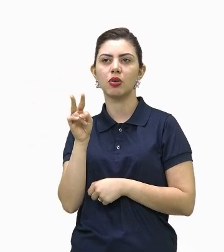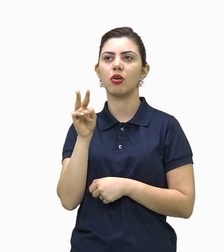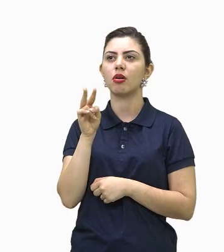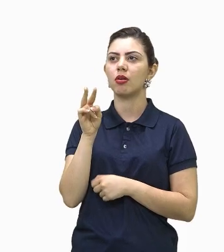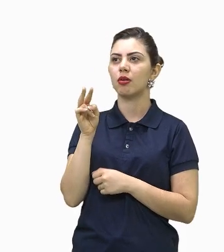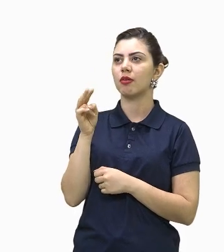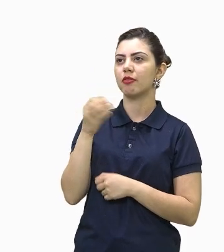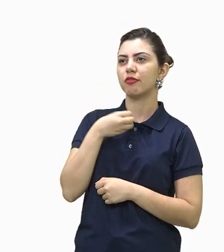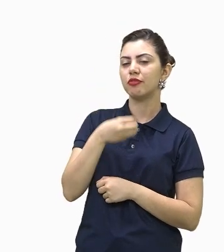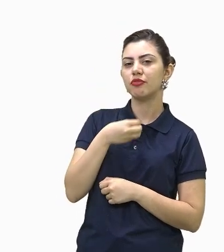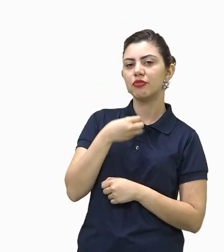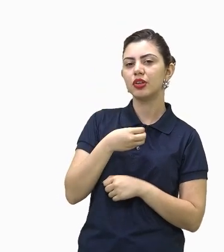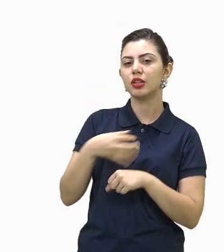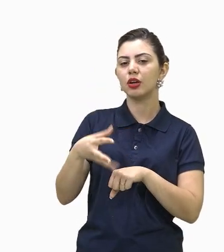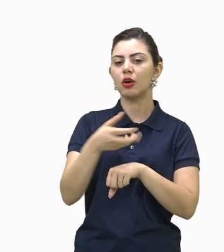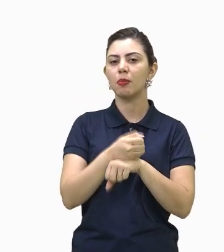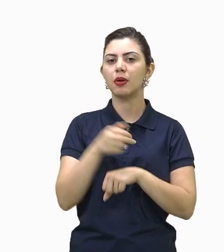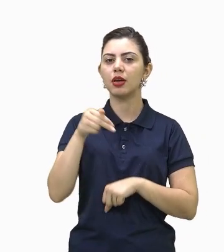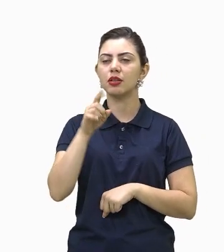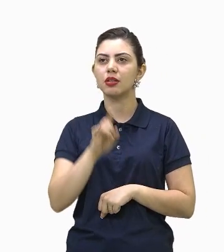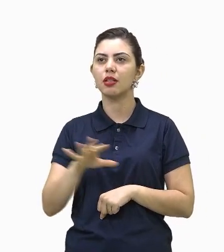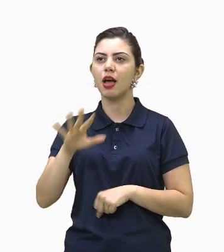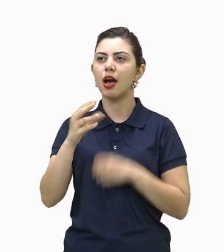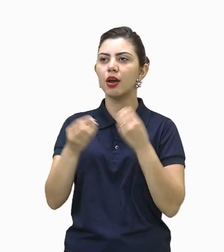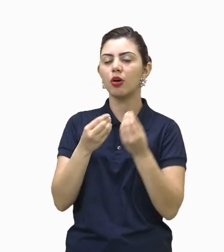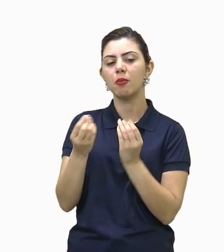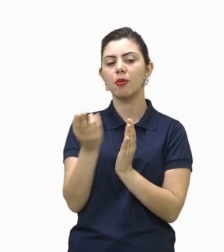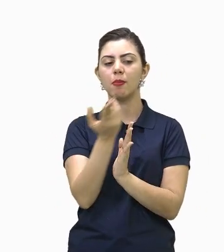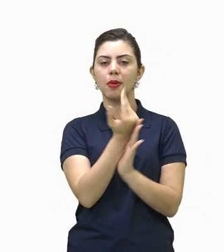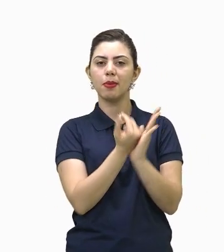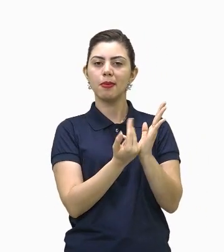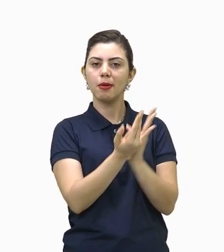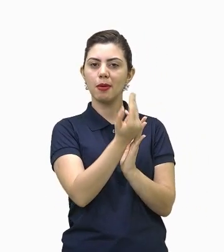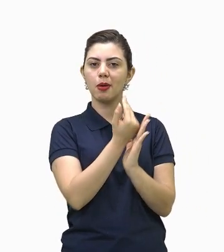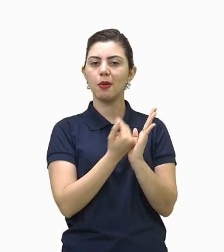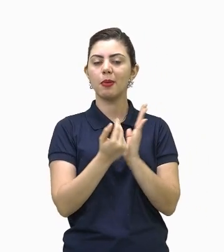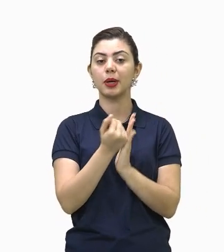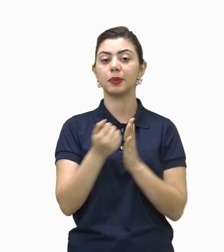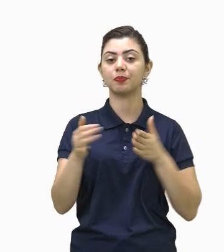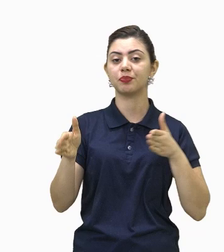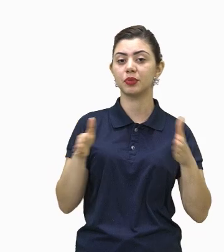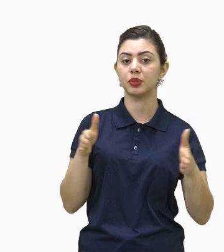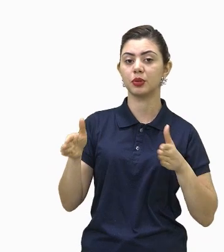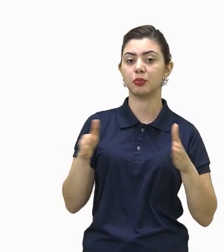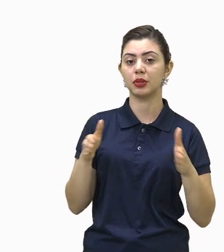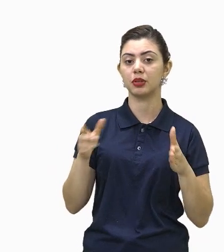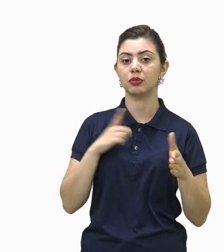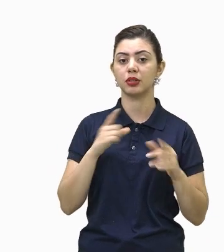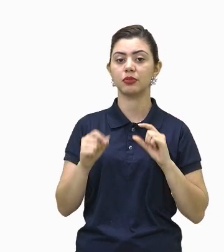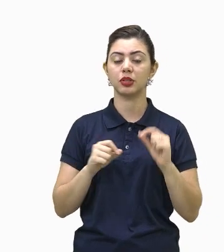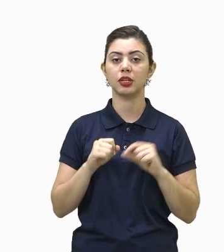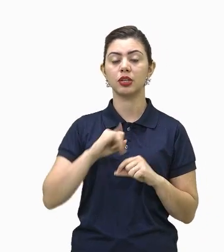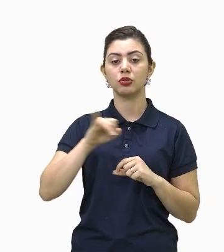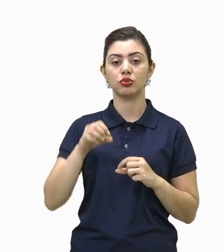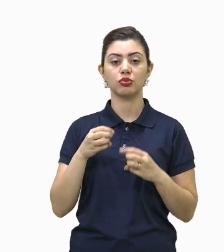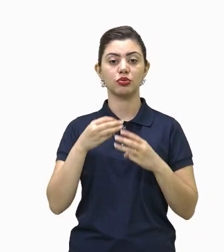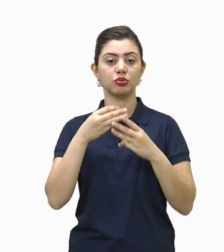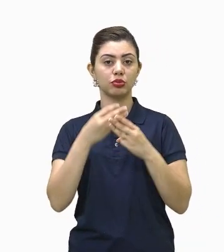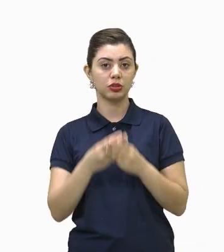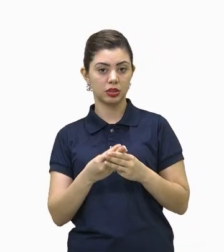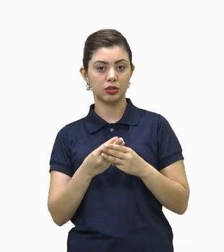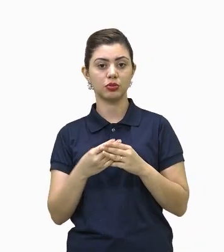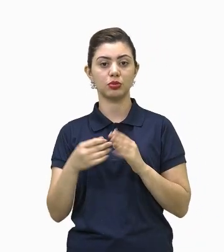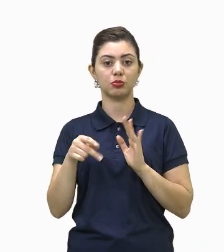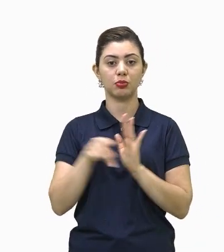vida colonial no Nordeste brasileiro. Nesse período, muitos judeus portugueses que viviam em